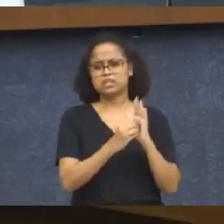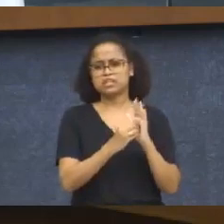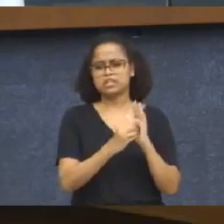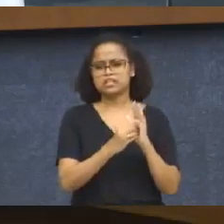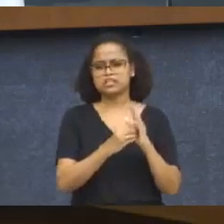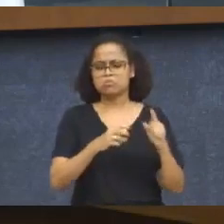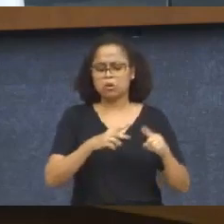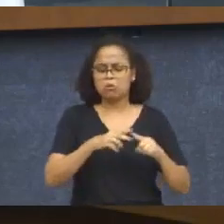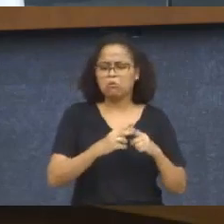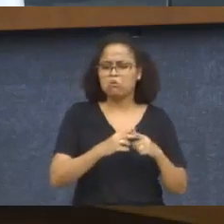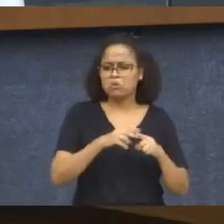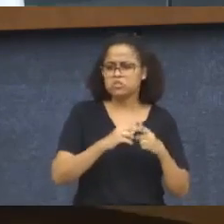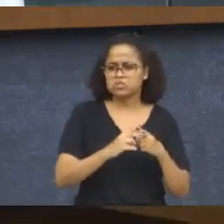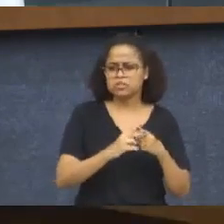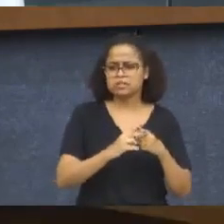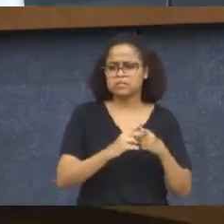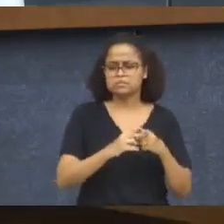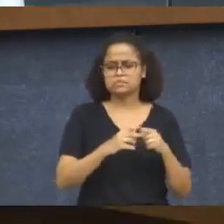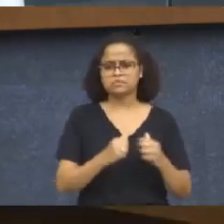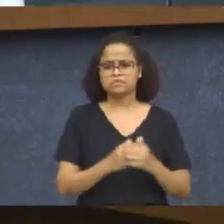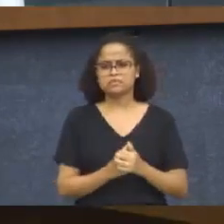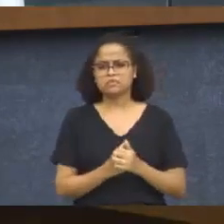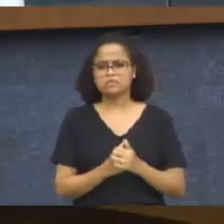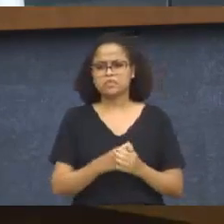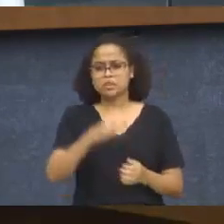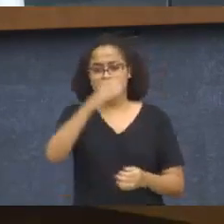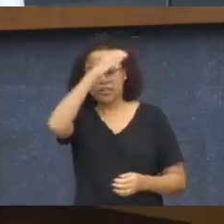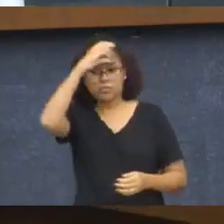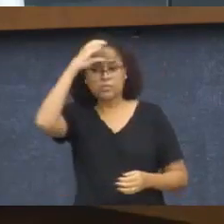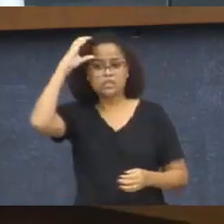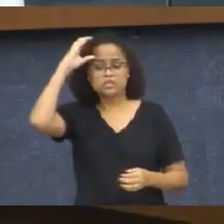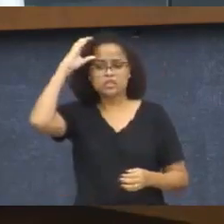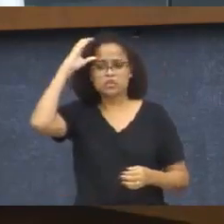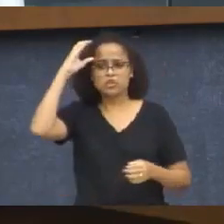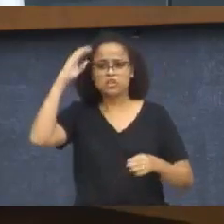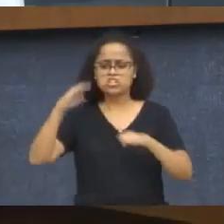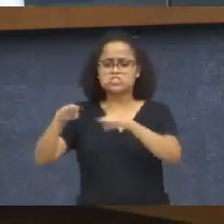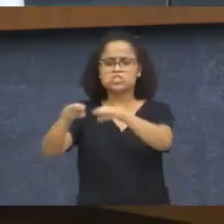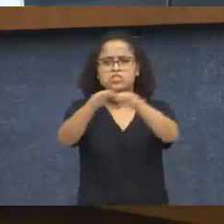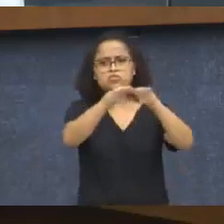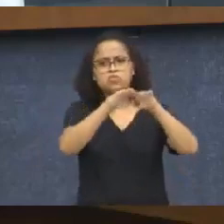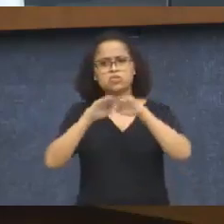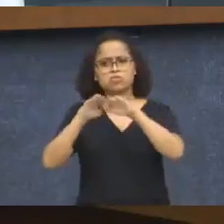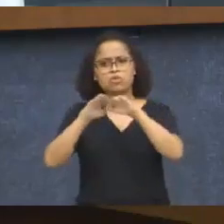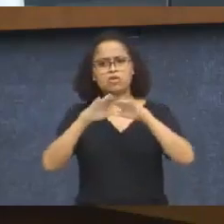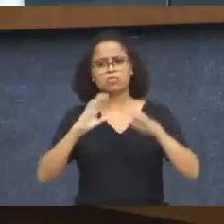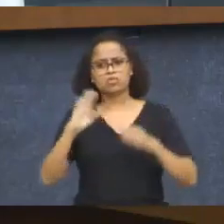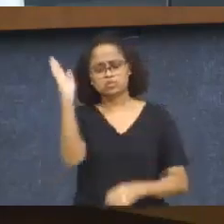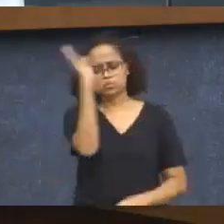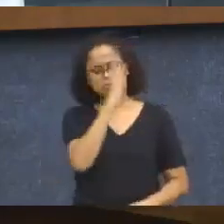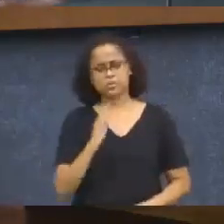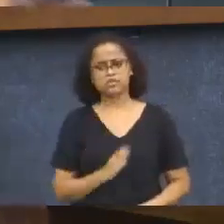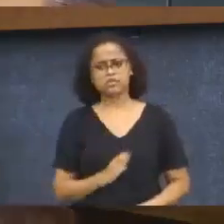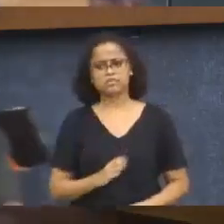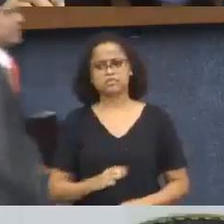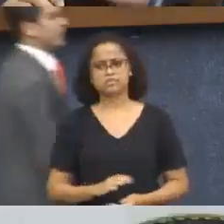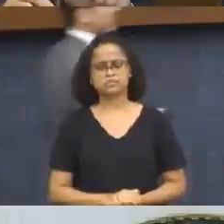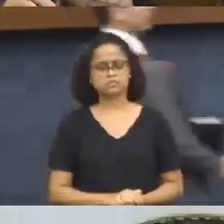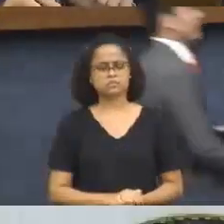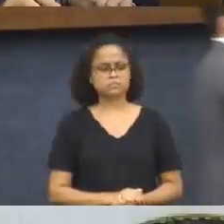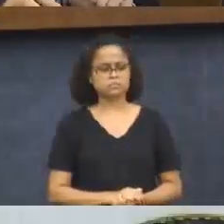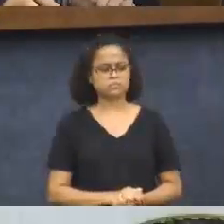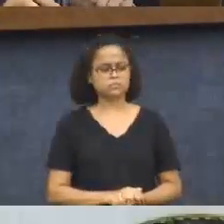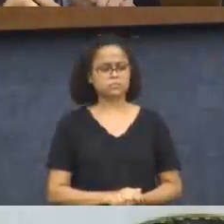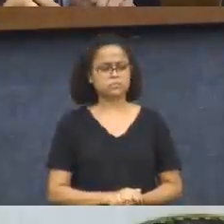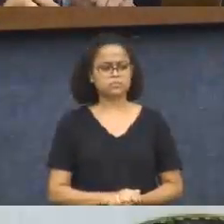gente consegue garantir que a instituição Câmara Municipal seja igual a todas as instituições do país. Obrigada. Obrigado, vereadora. Para encaminhar,